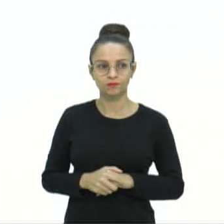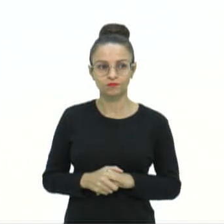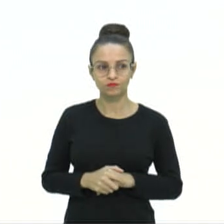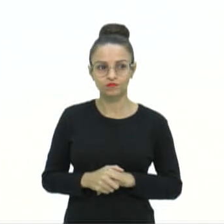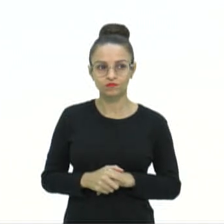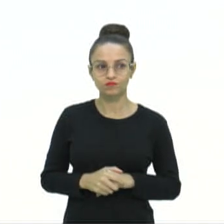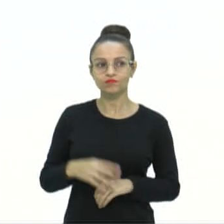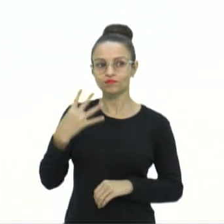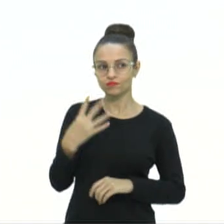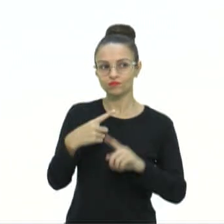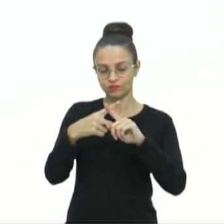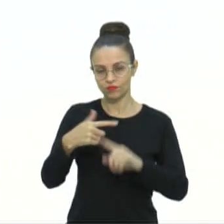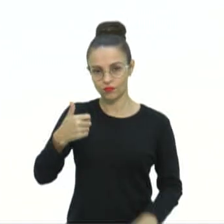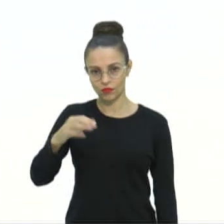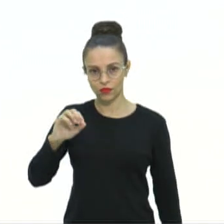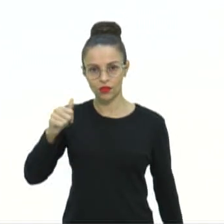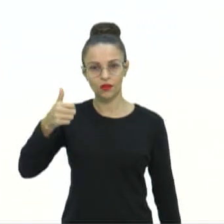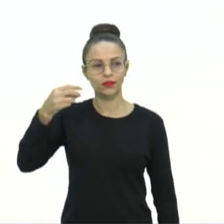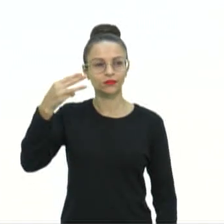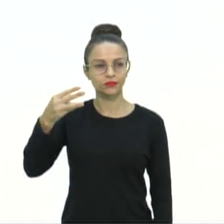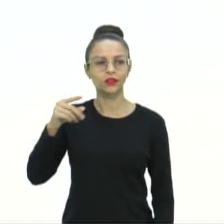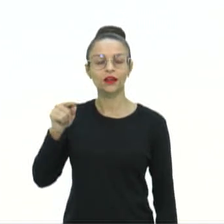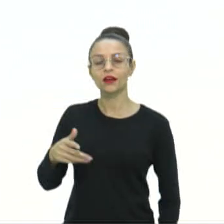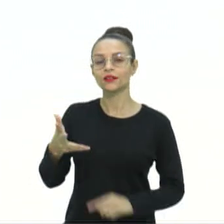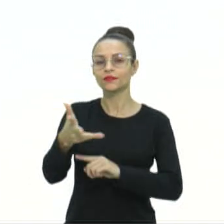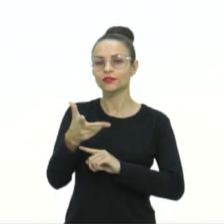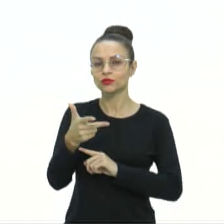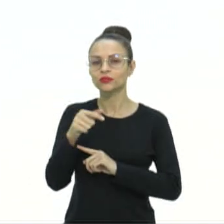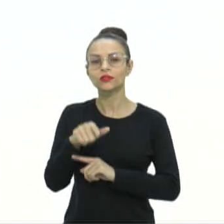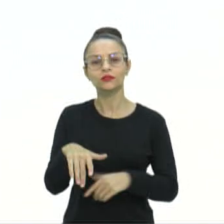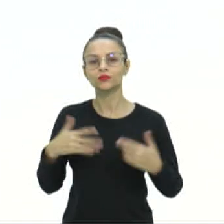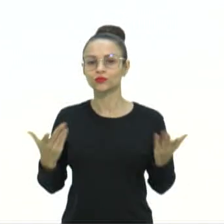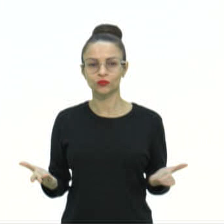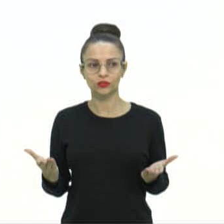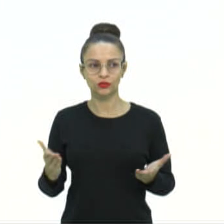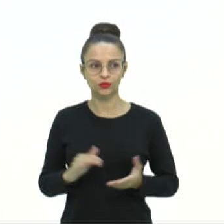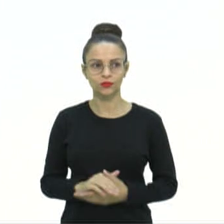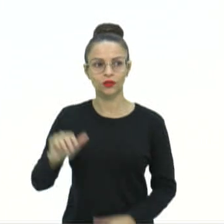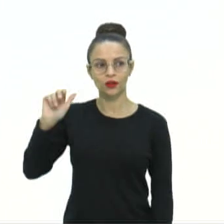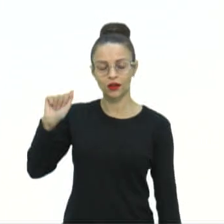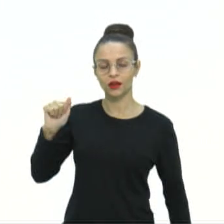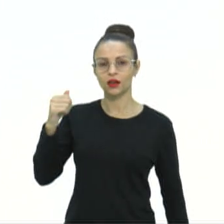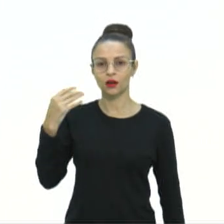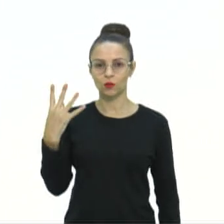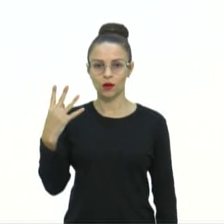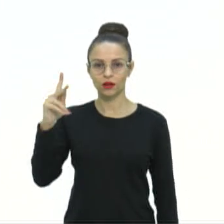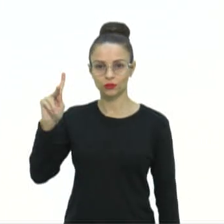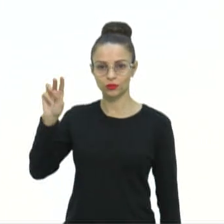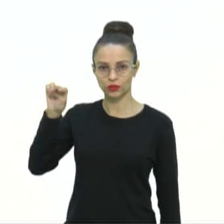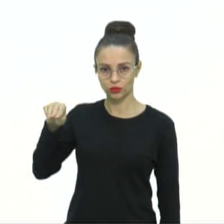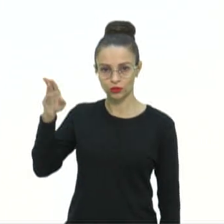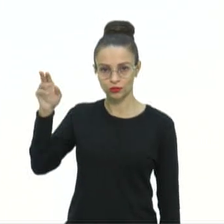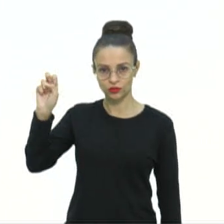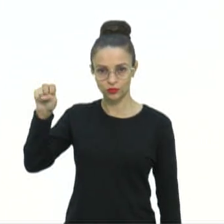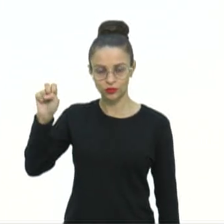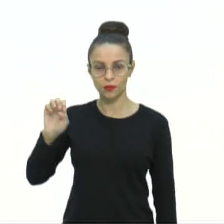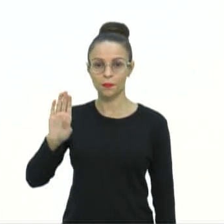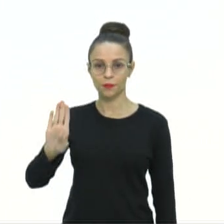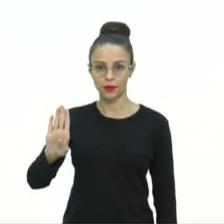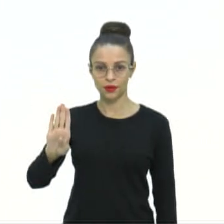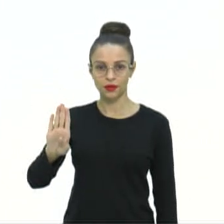joules, a velocidade de fragmento deve ser de item A, 4 km por segundo, item